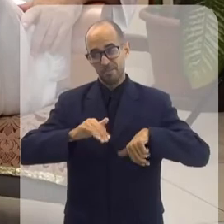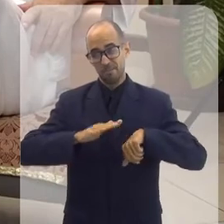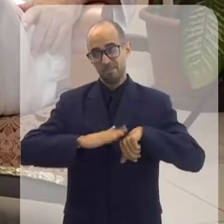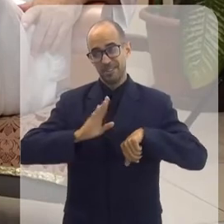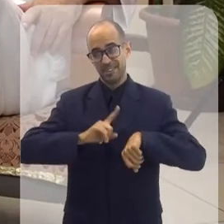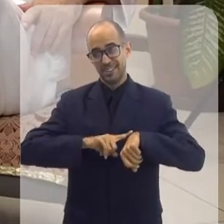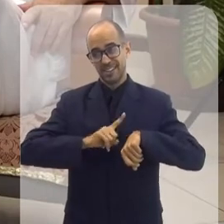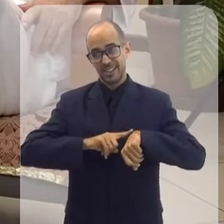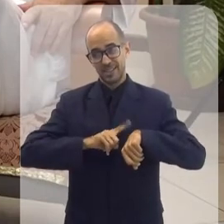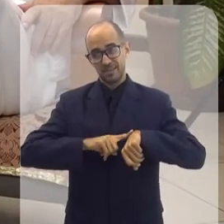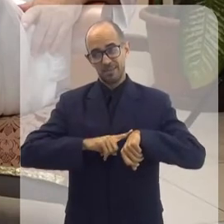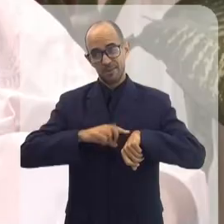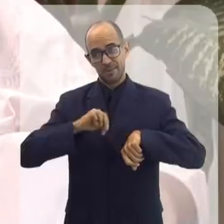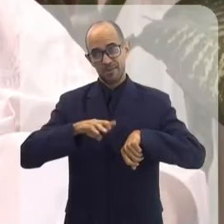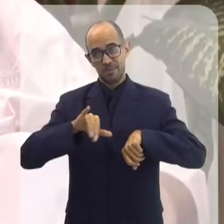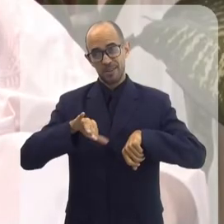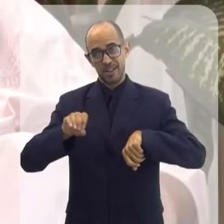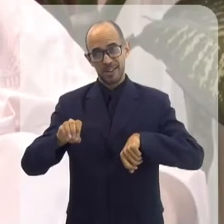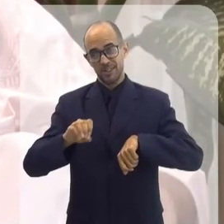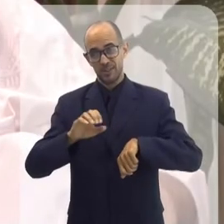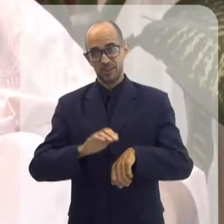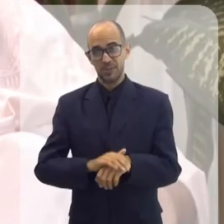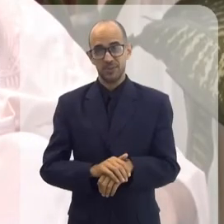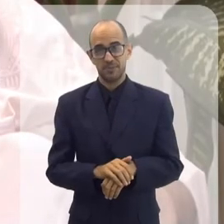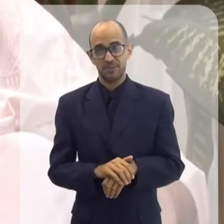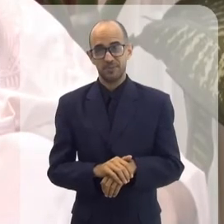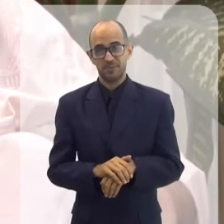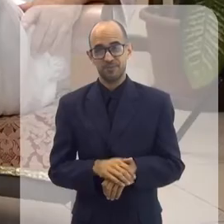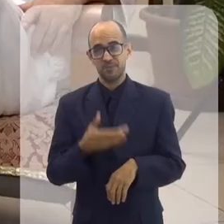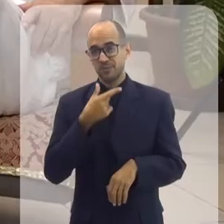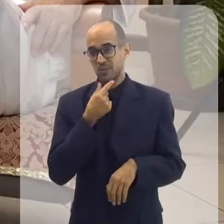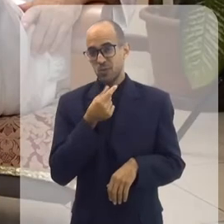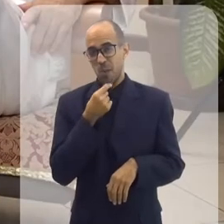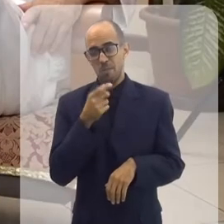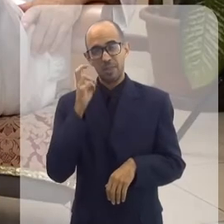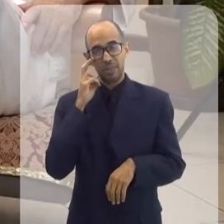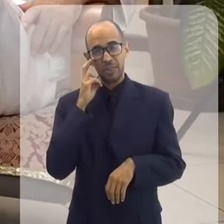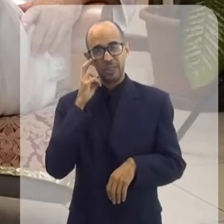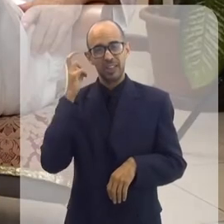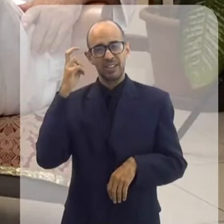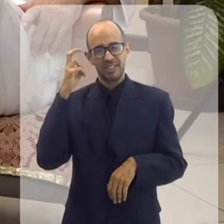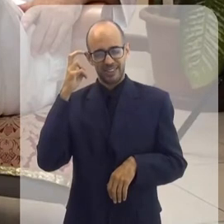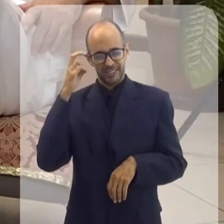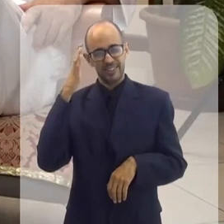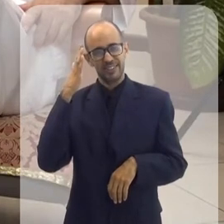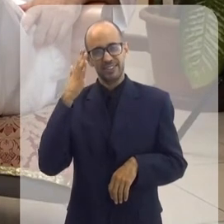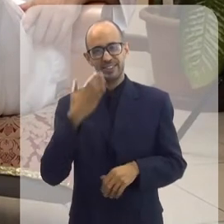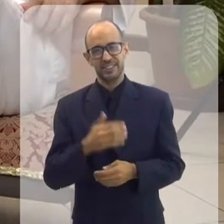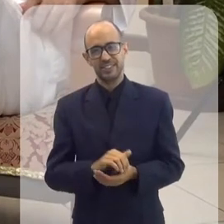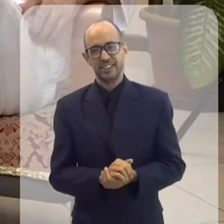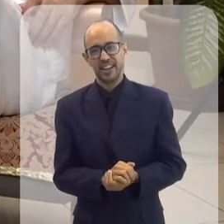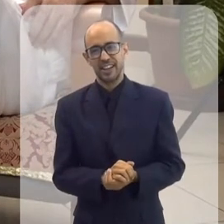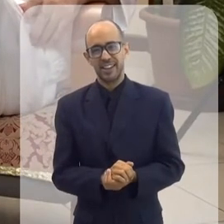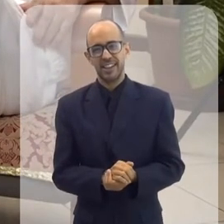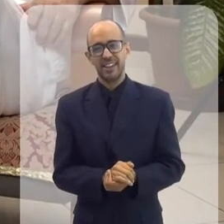ficar continuar com Márcio aqui muito mais tempo o homem inteligente conhecedor